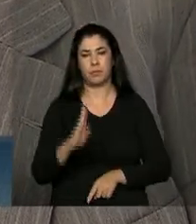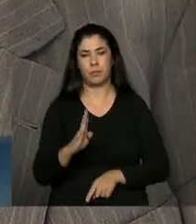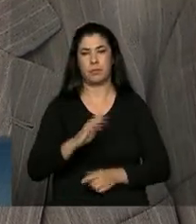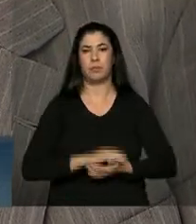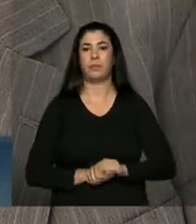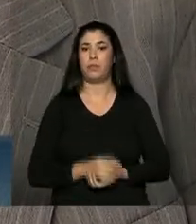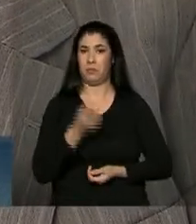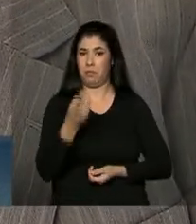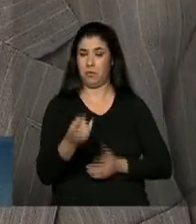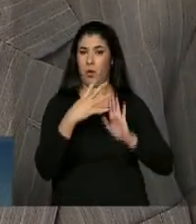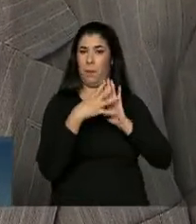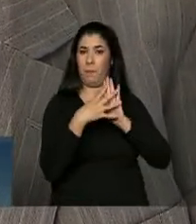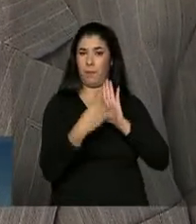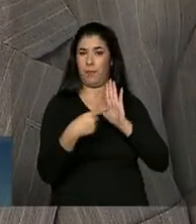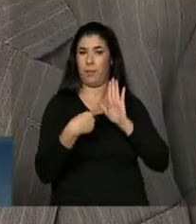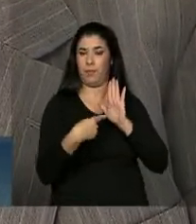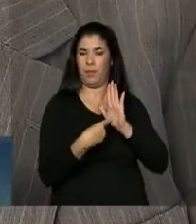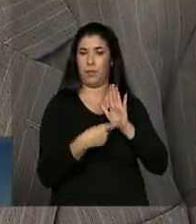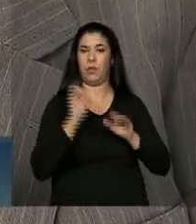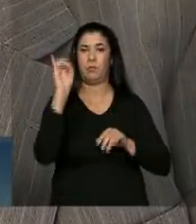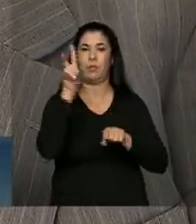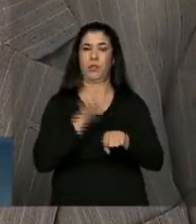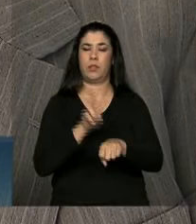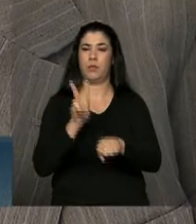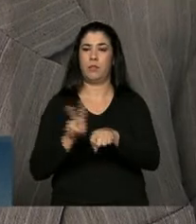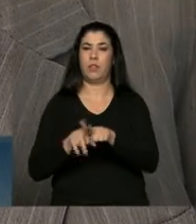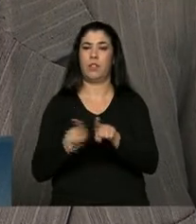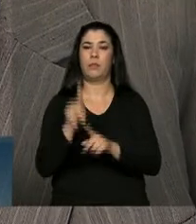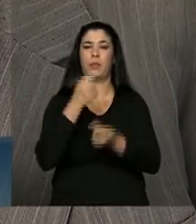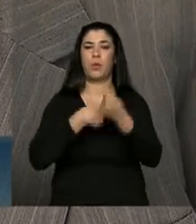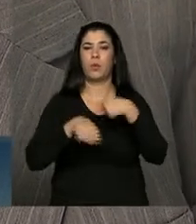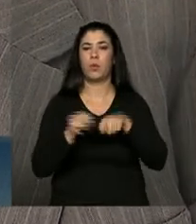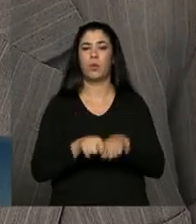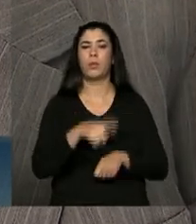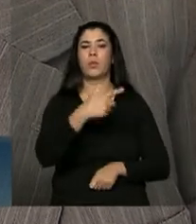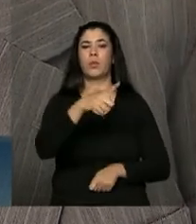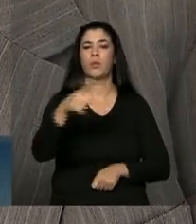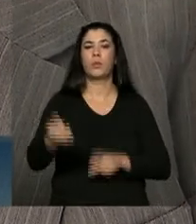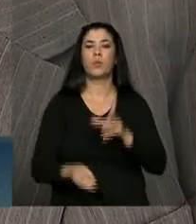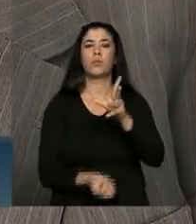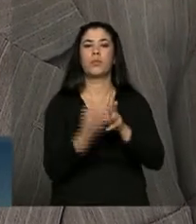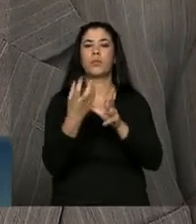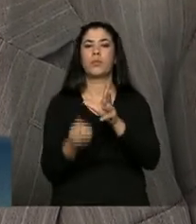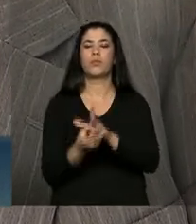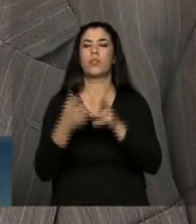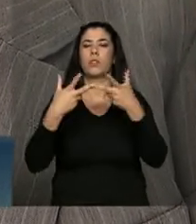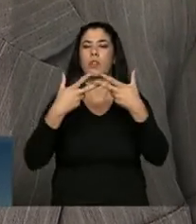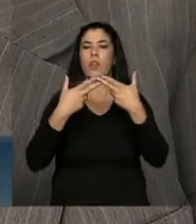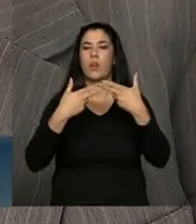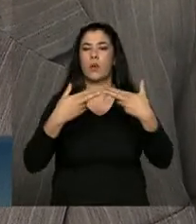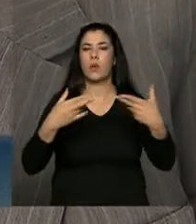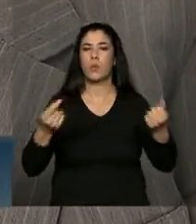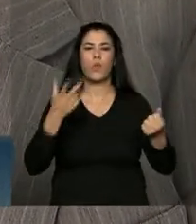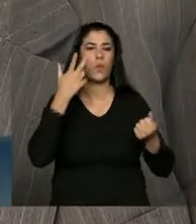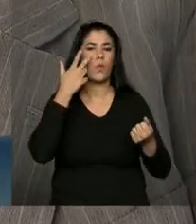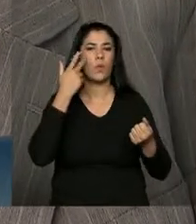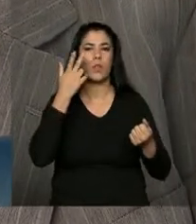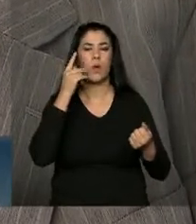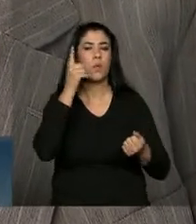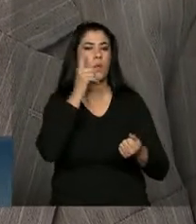é importante para defender a nossa economia de uma bom é de recursos naturais não